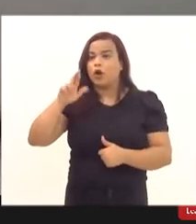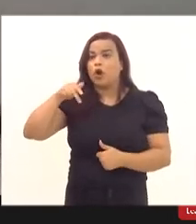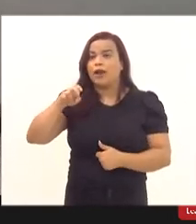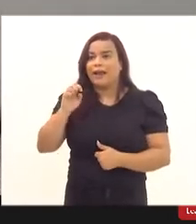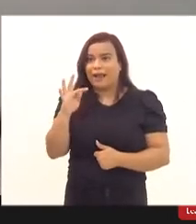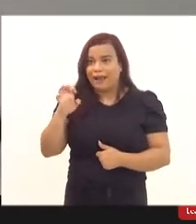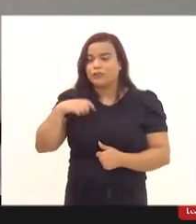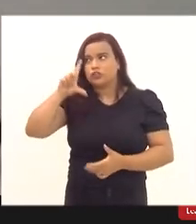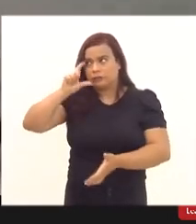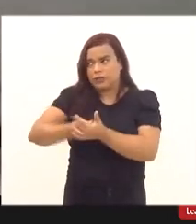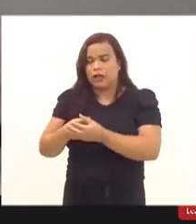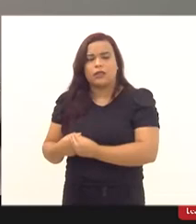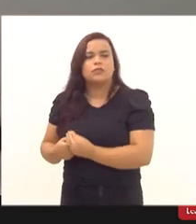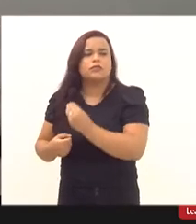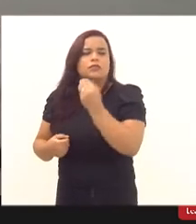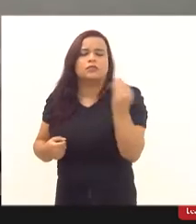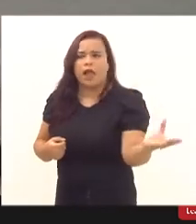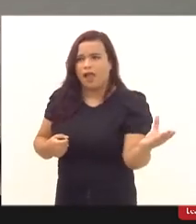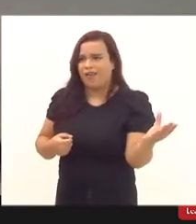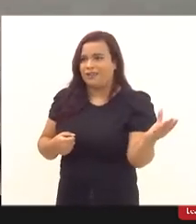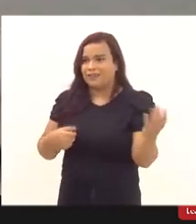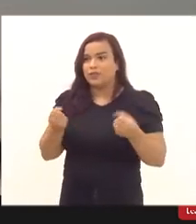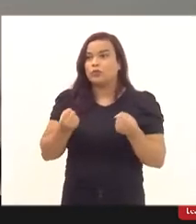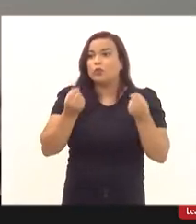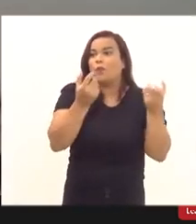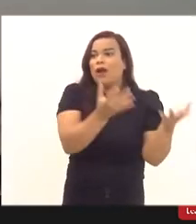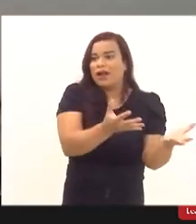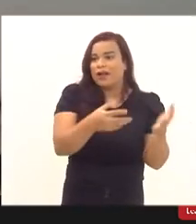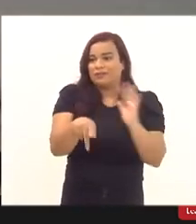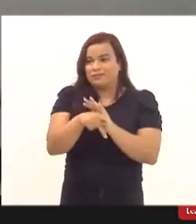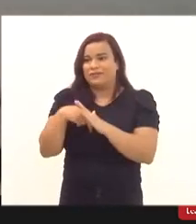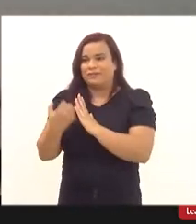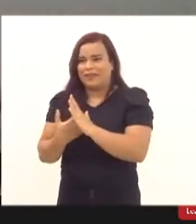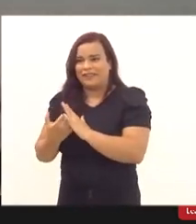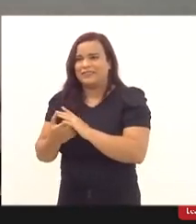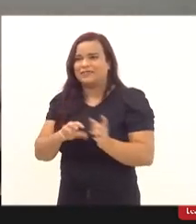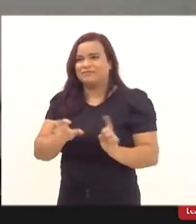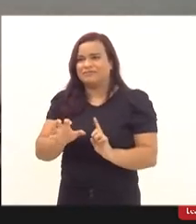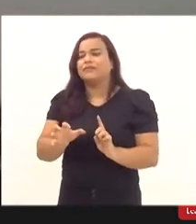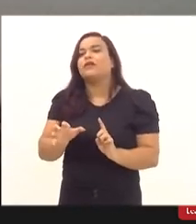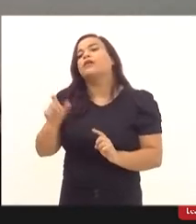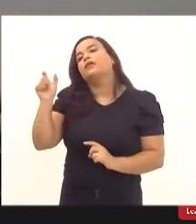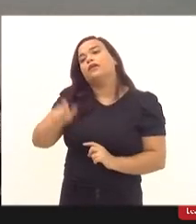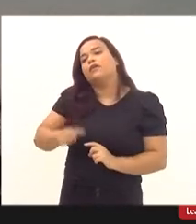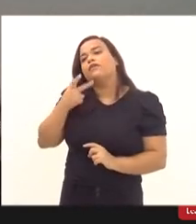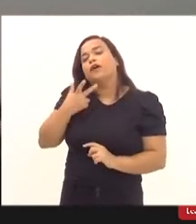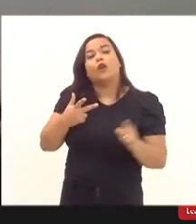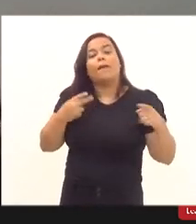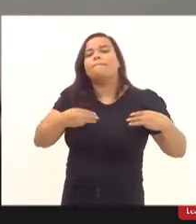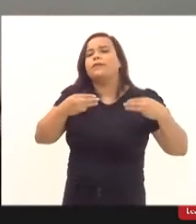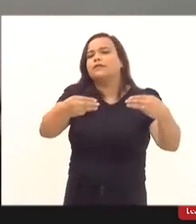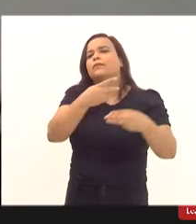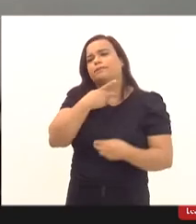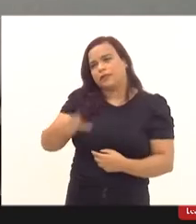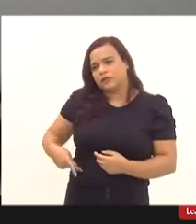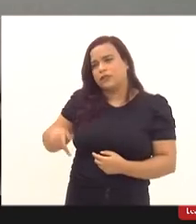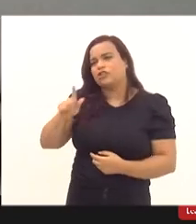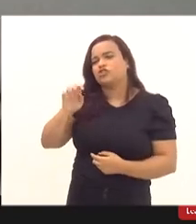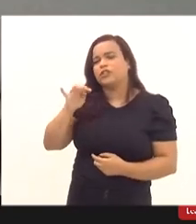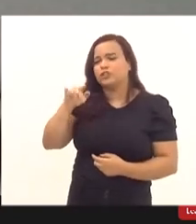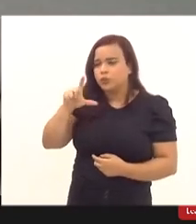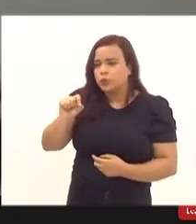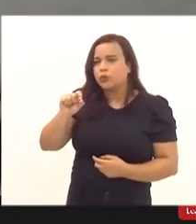resolvido a emissora hoje é tudo né responde o ministro Valeu o presidente Getúlio varga aceita a doação